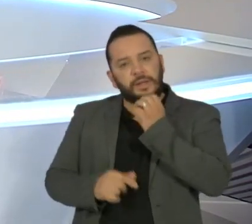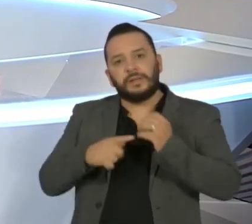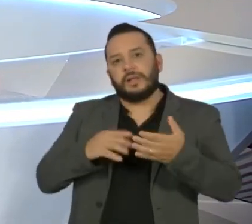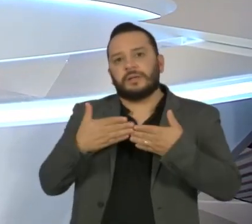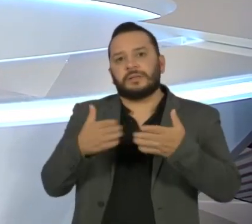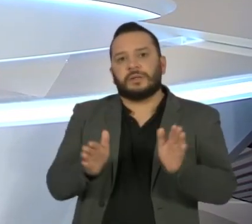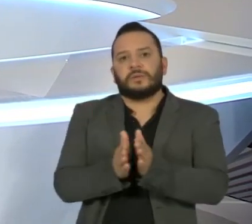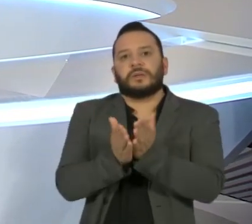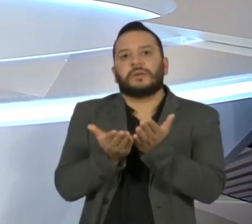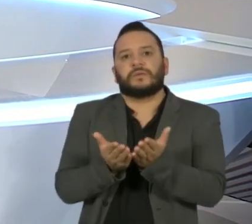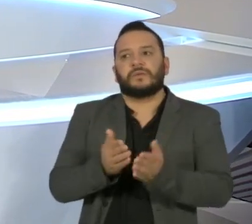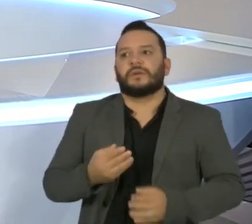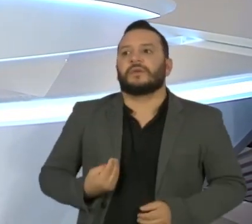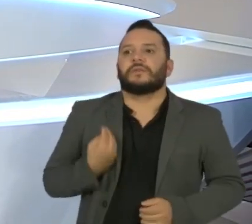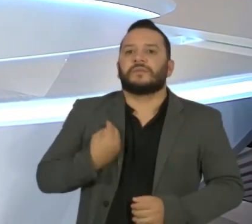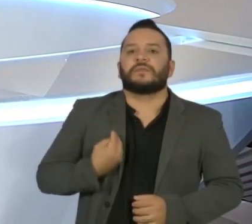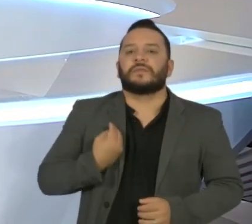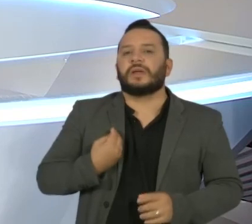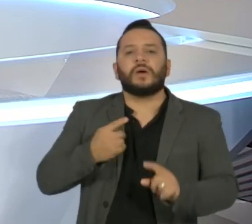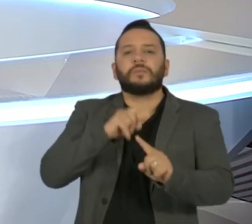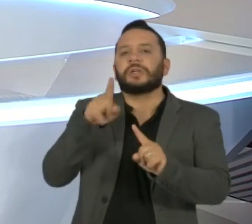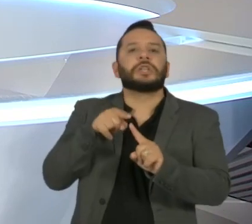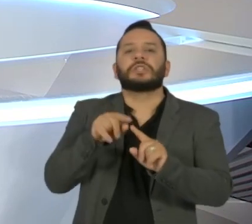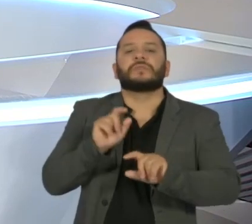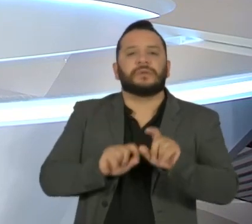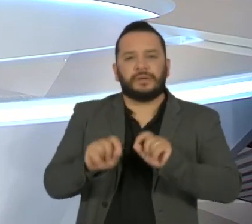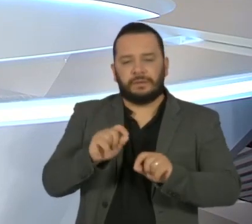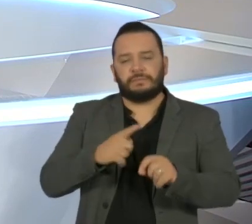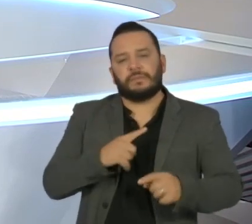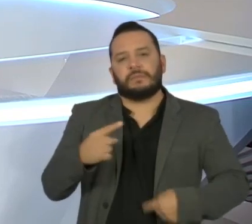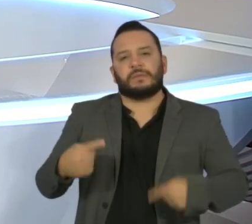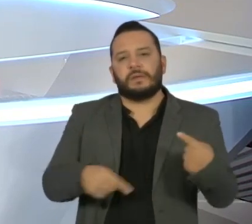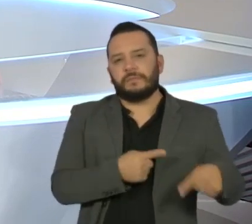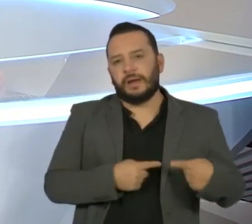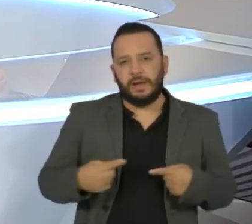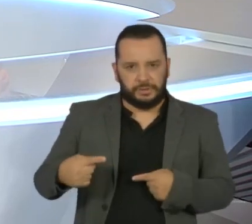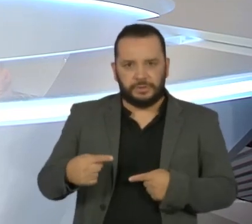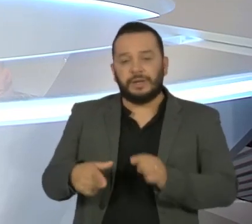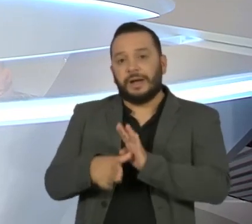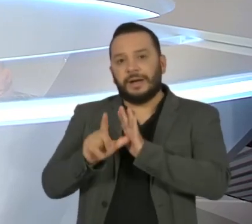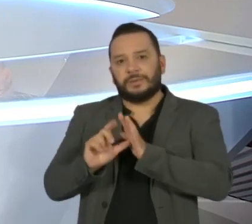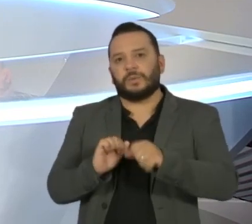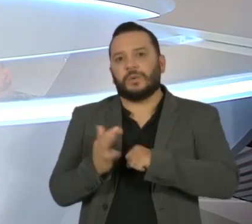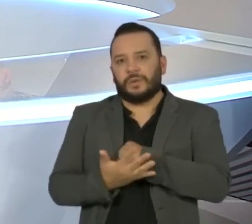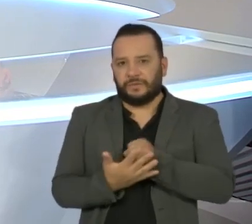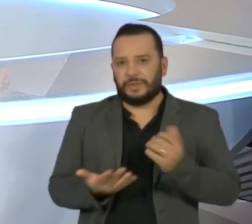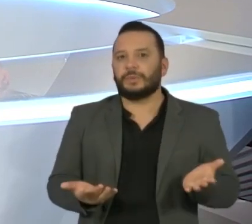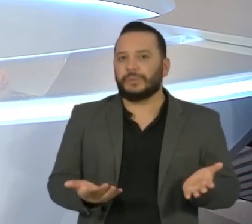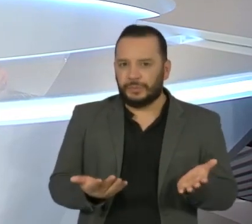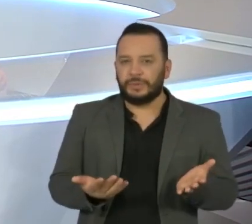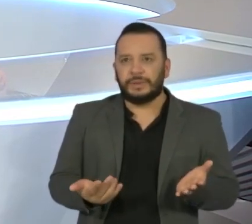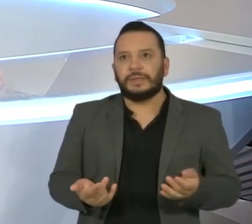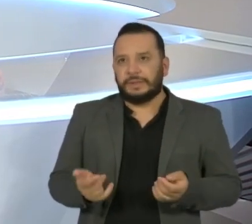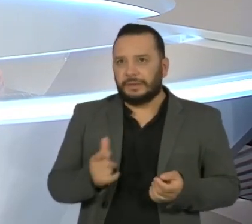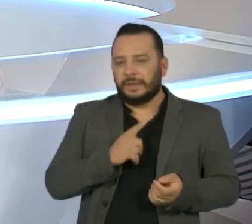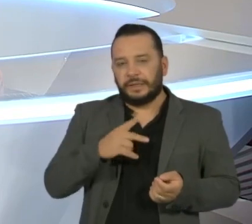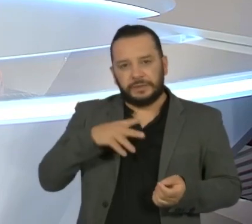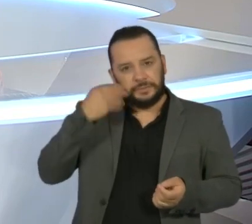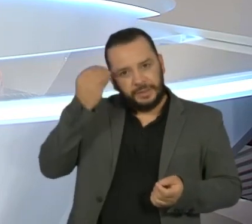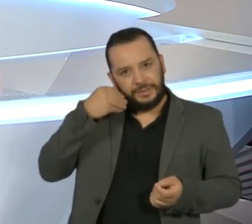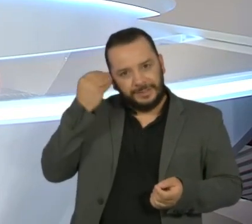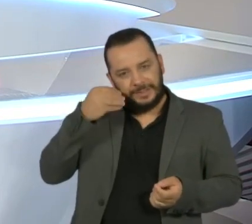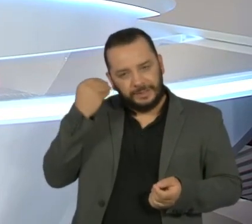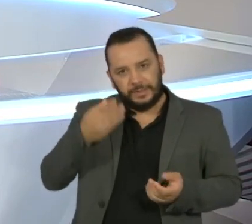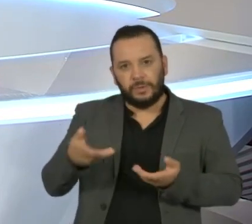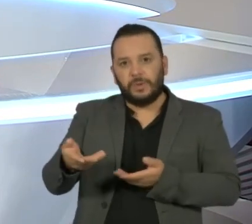que se destina?, que reúne os principais trechos de um debate realizado antes da pandemia e compartilham a experiência